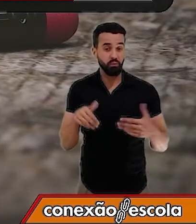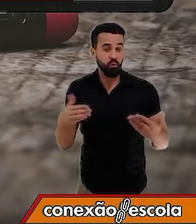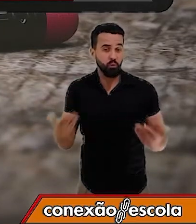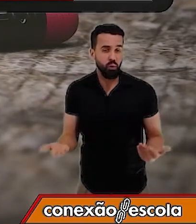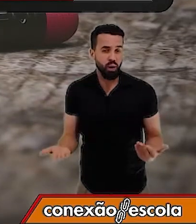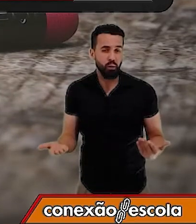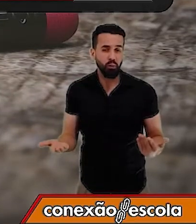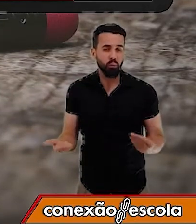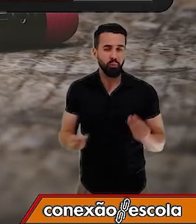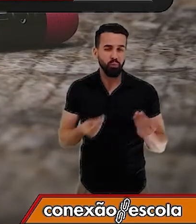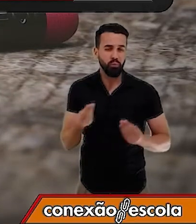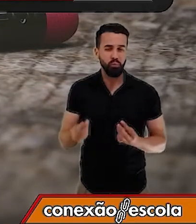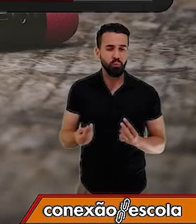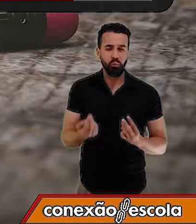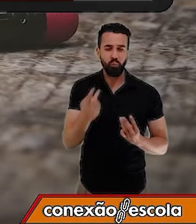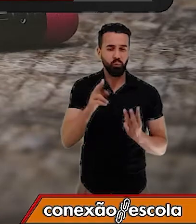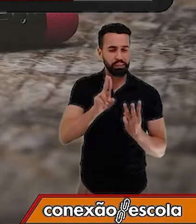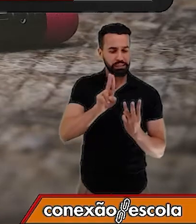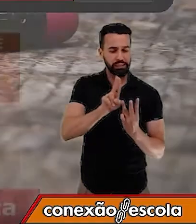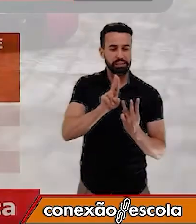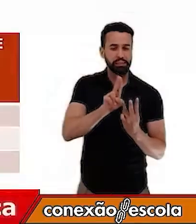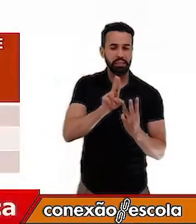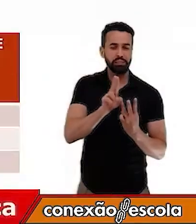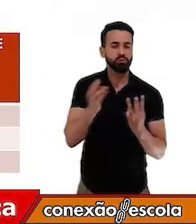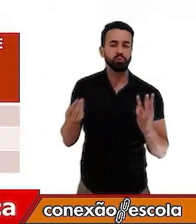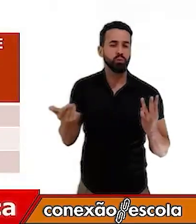ordem tem uma unidade só?